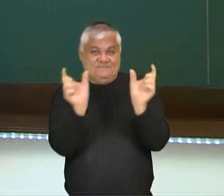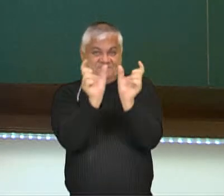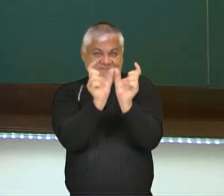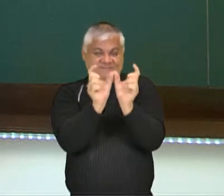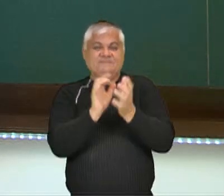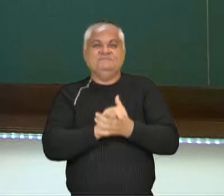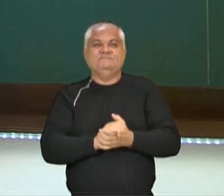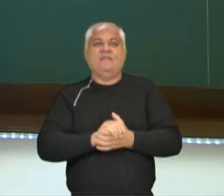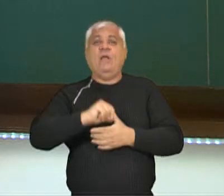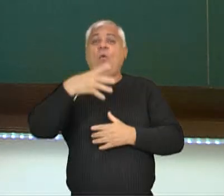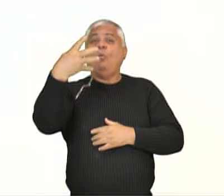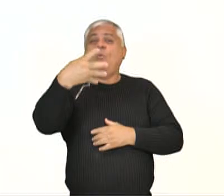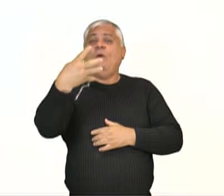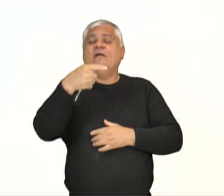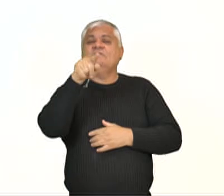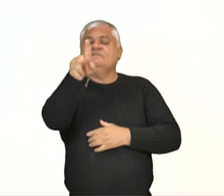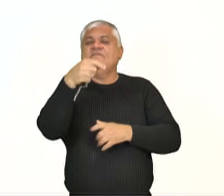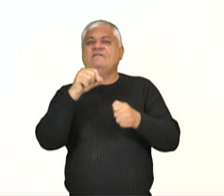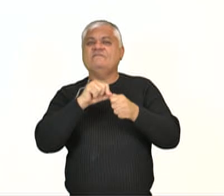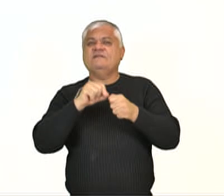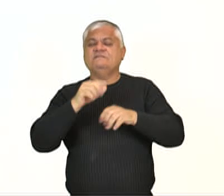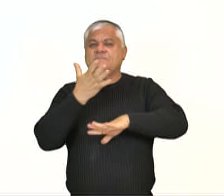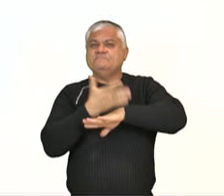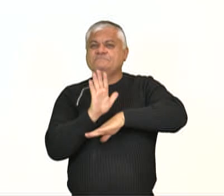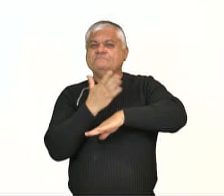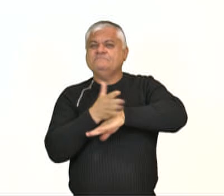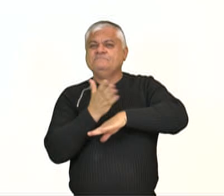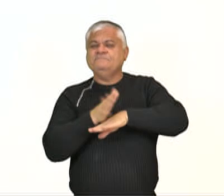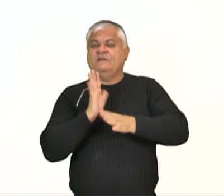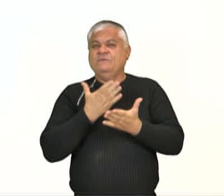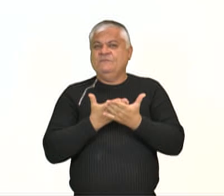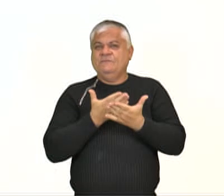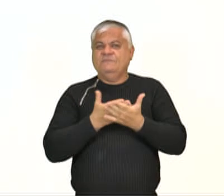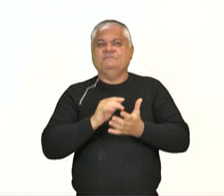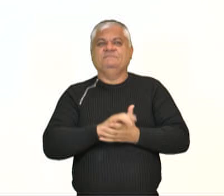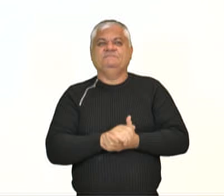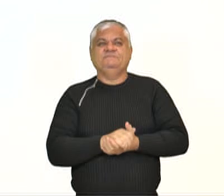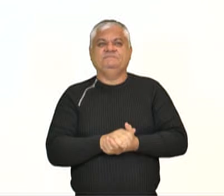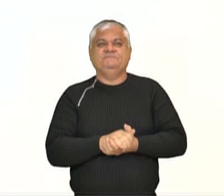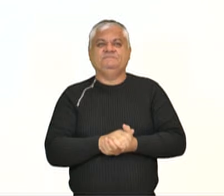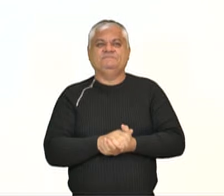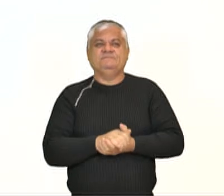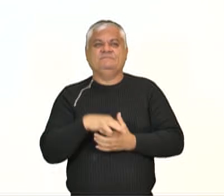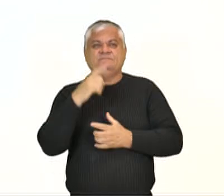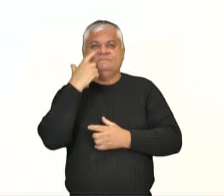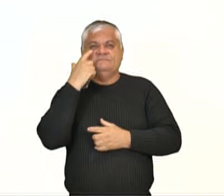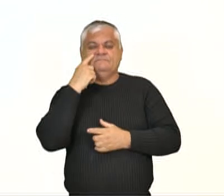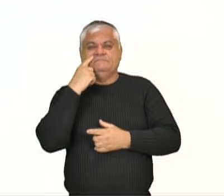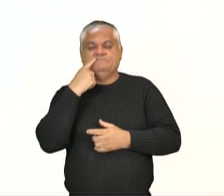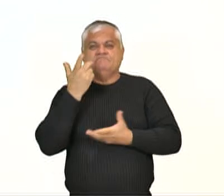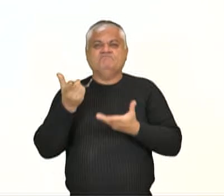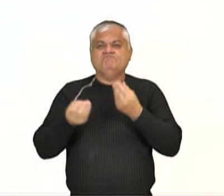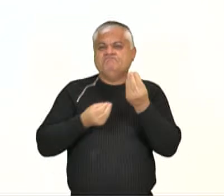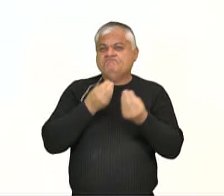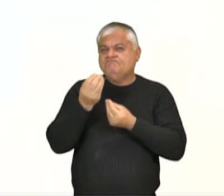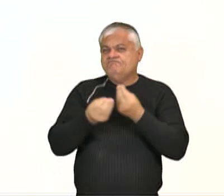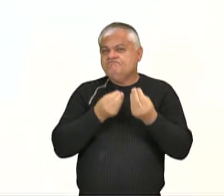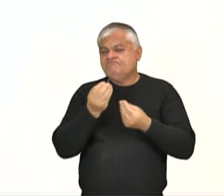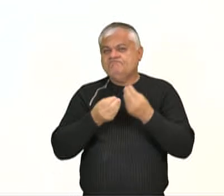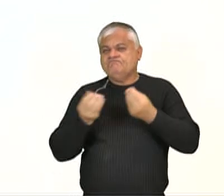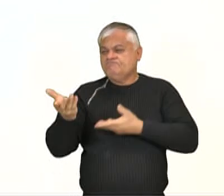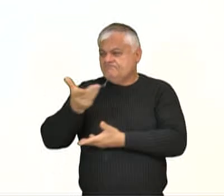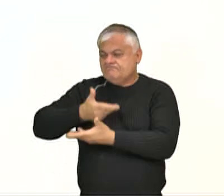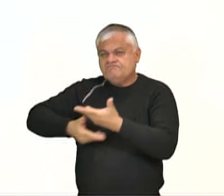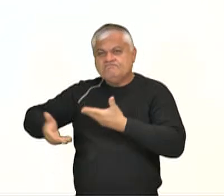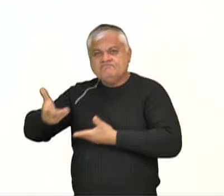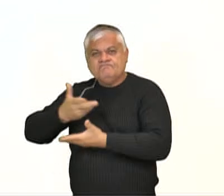Na número 4, agora, nós vamos colocar em prática isso que a gente estudou agora, tá? Vamos trocar informações? Compartilhe com os